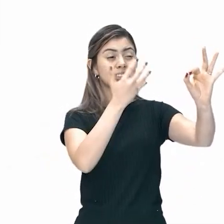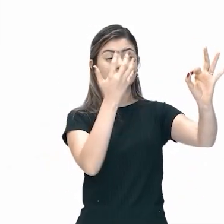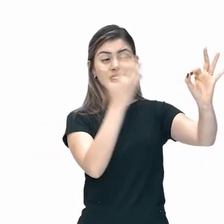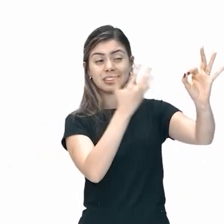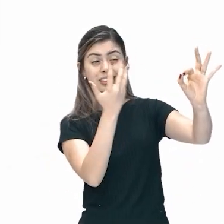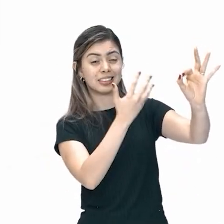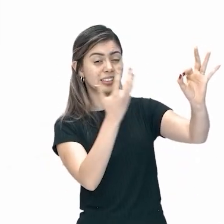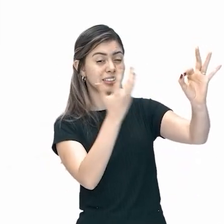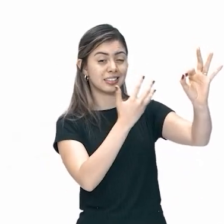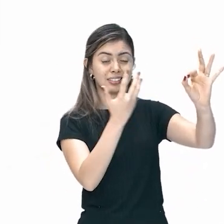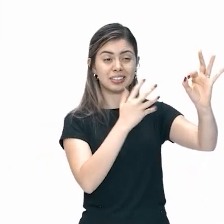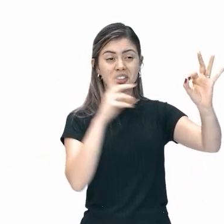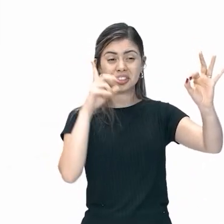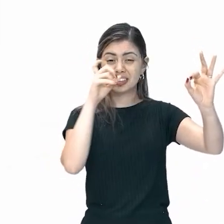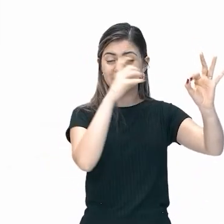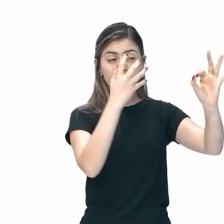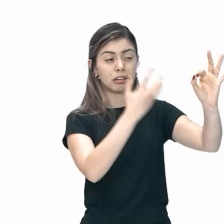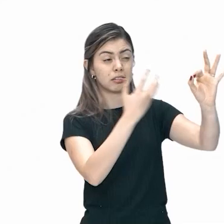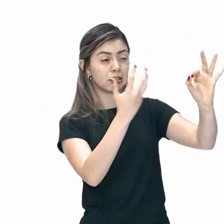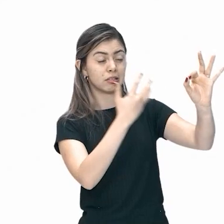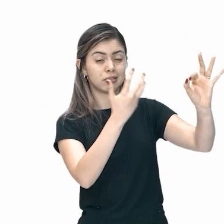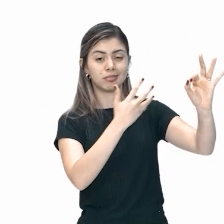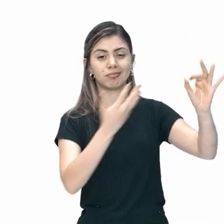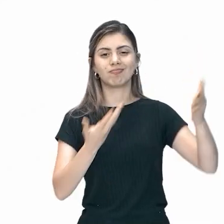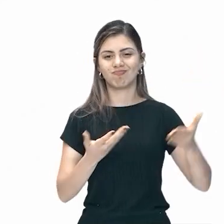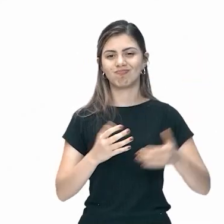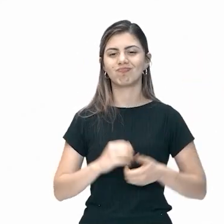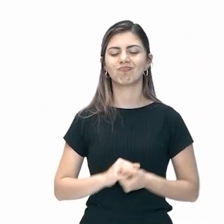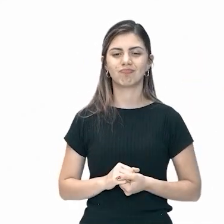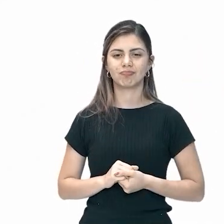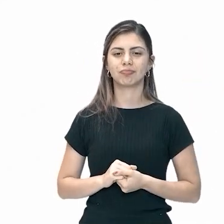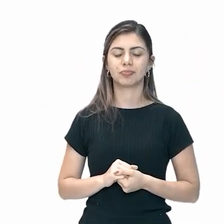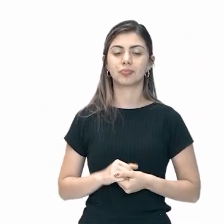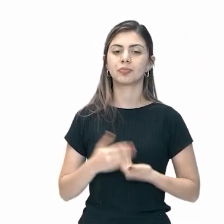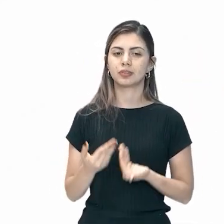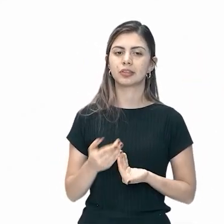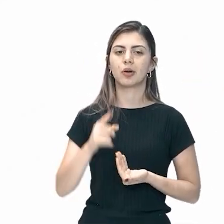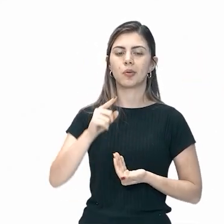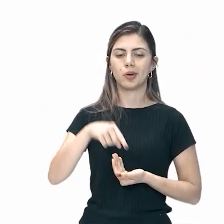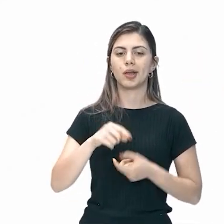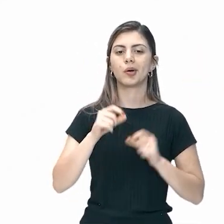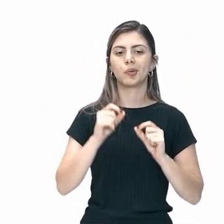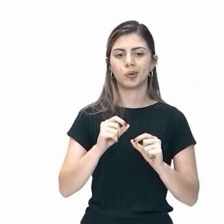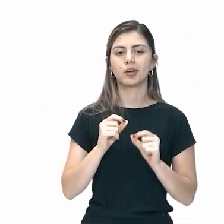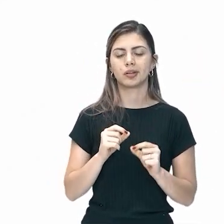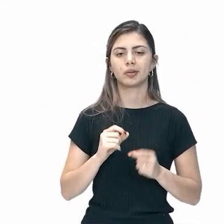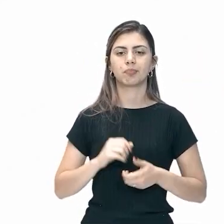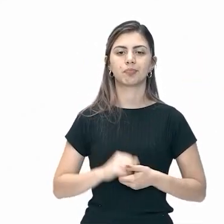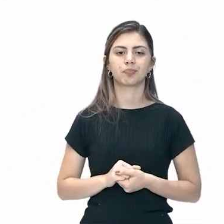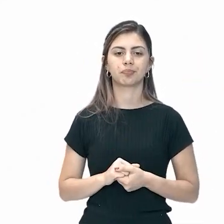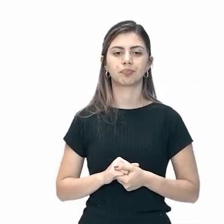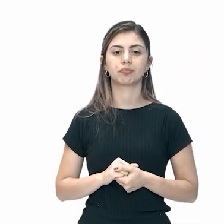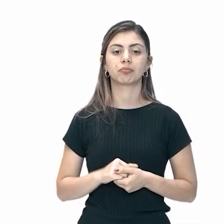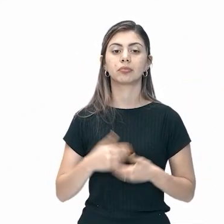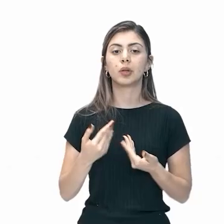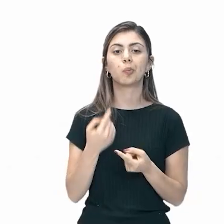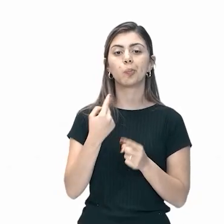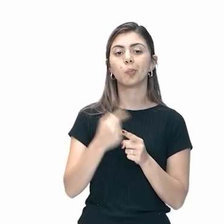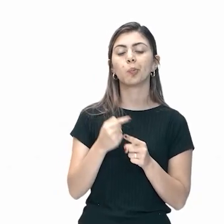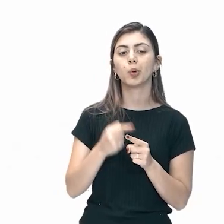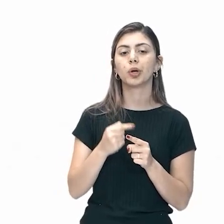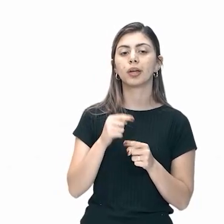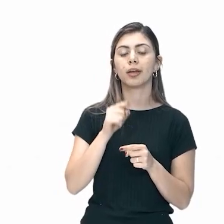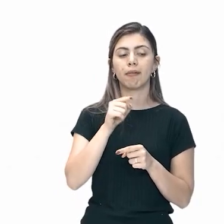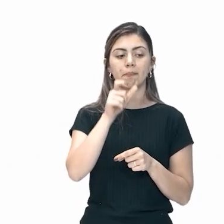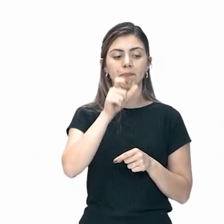tá? Ela tem dificuldade de enxergar alguma coisa que está longe. Esse é o lado esquerdo aí, tá? Isso porque o